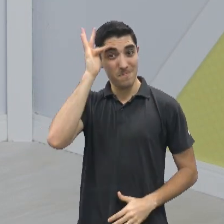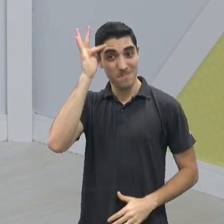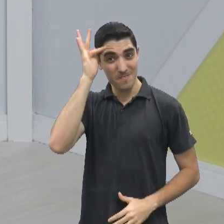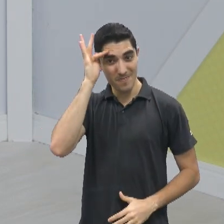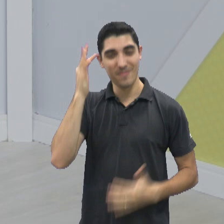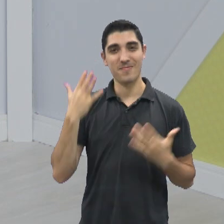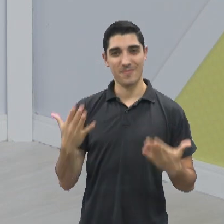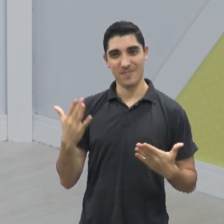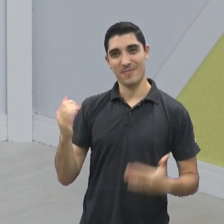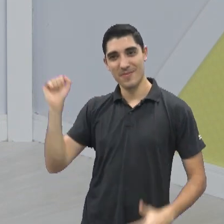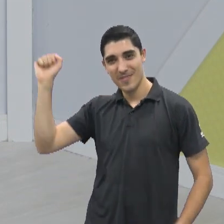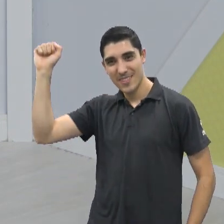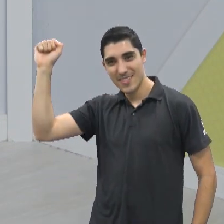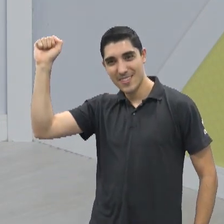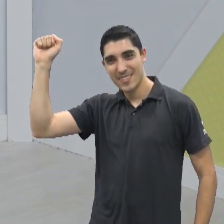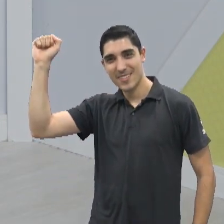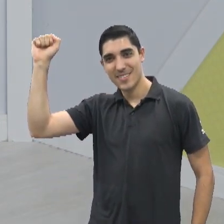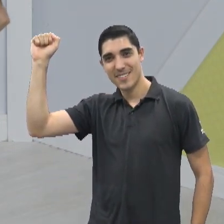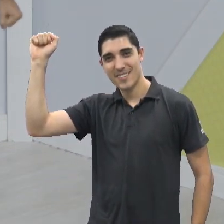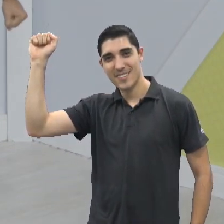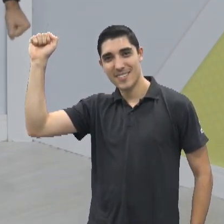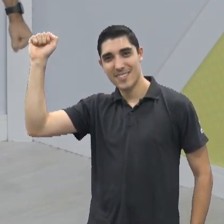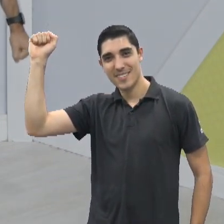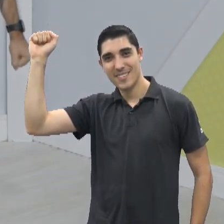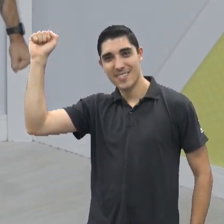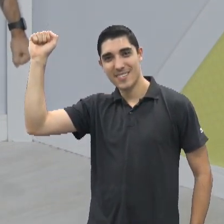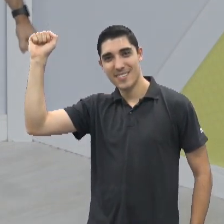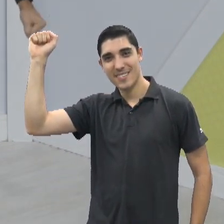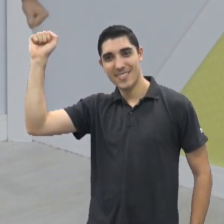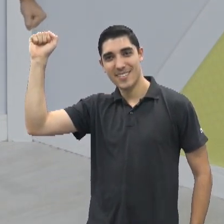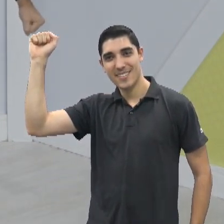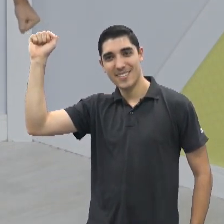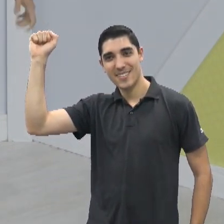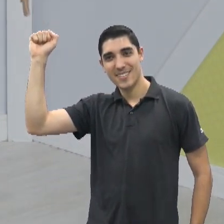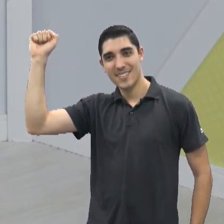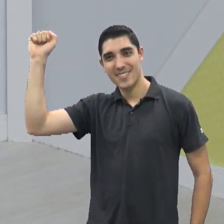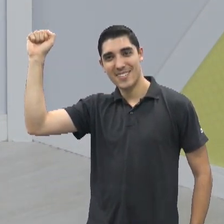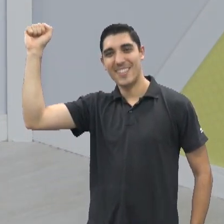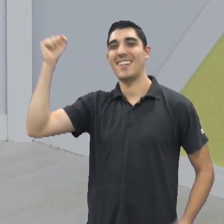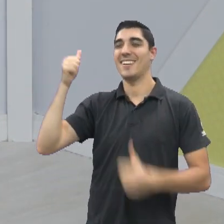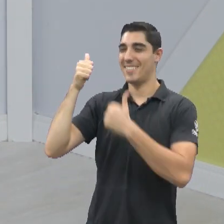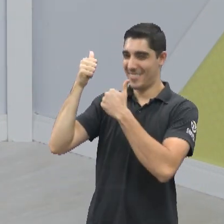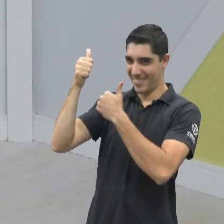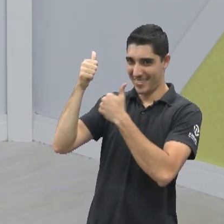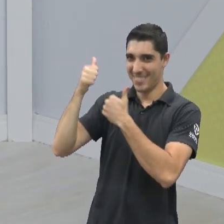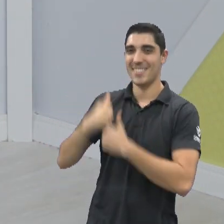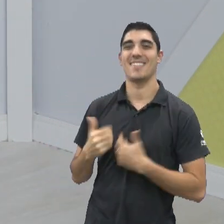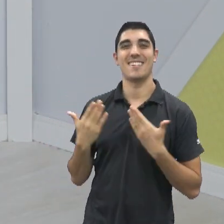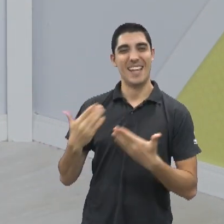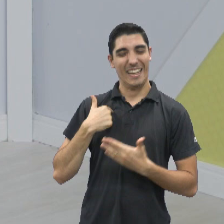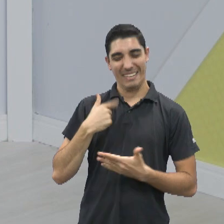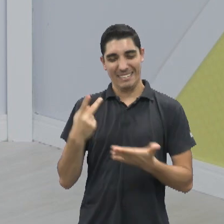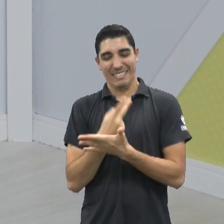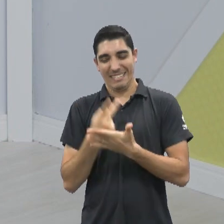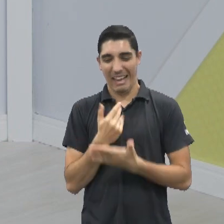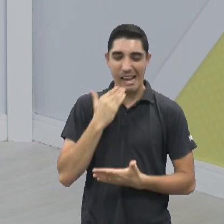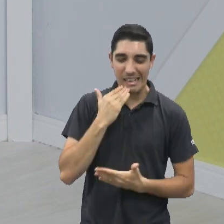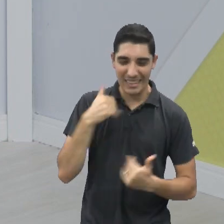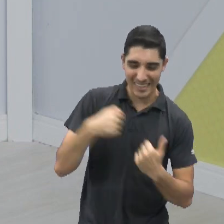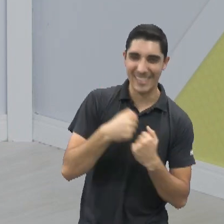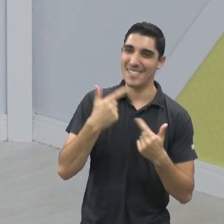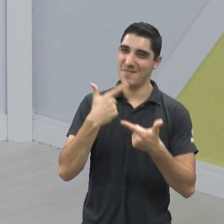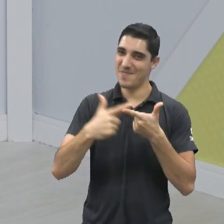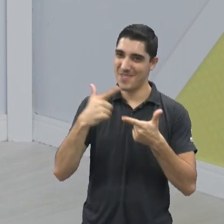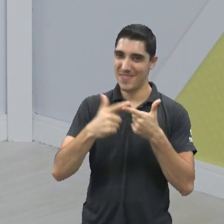dos Campos. Eu vou dar o nosso querido soco tradicional com o Luiz. Eu preciso acertar esse soco que eu estou errando, estou ruim já. Mas um bom programa